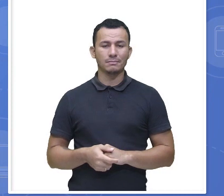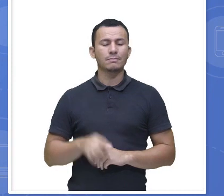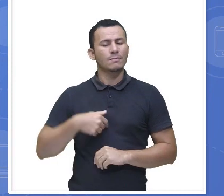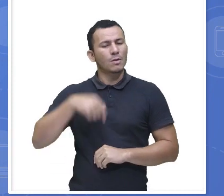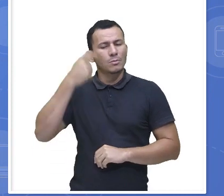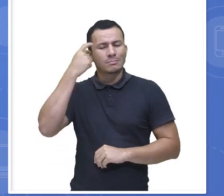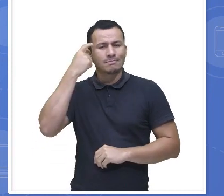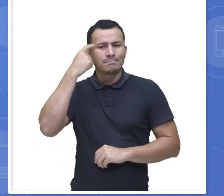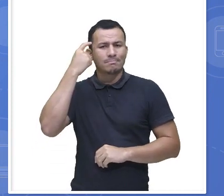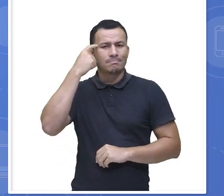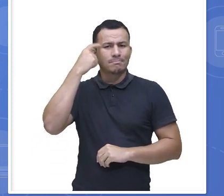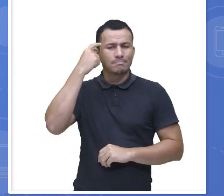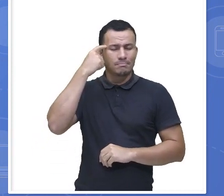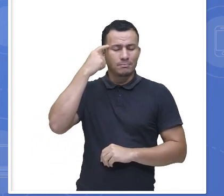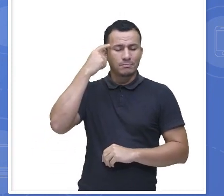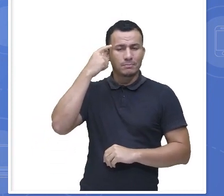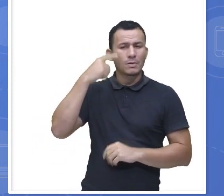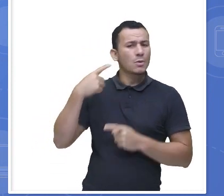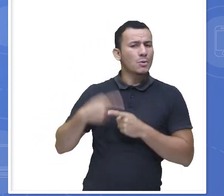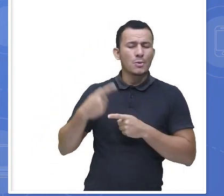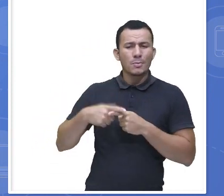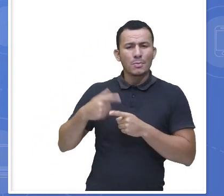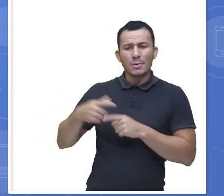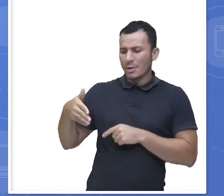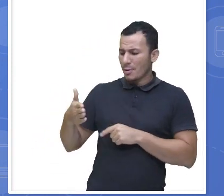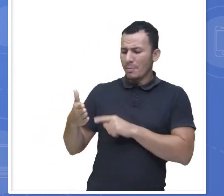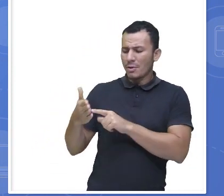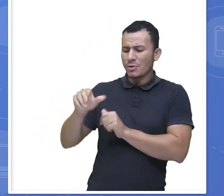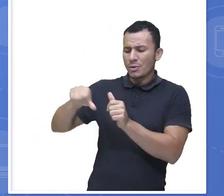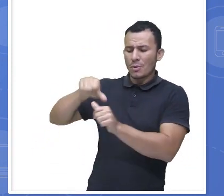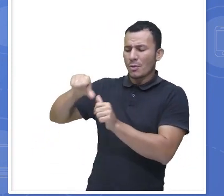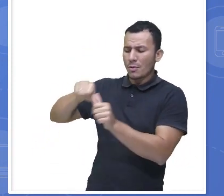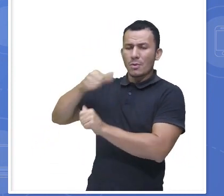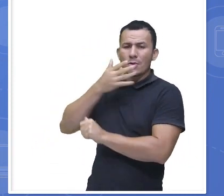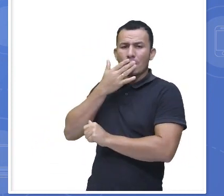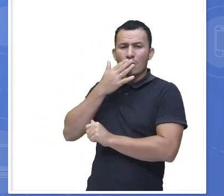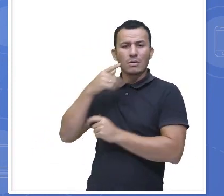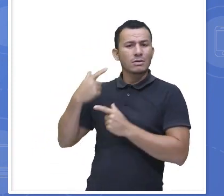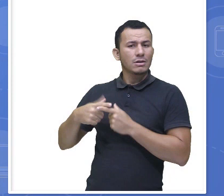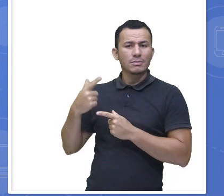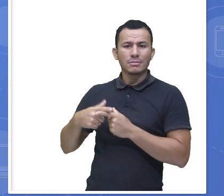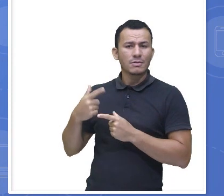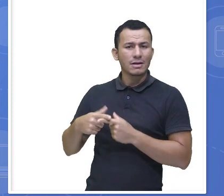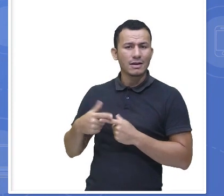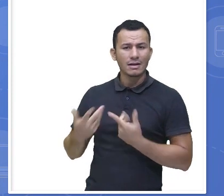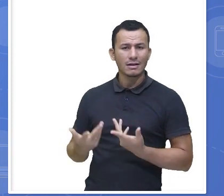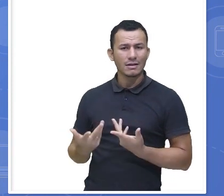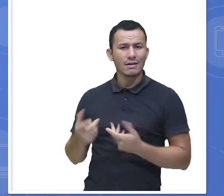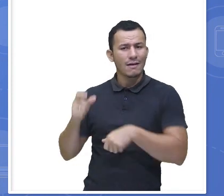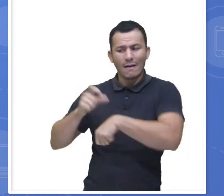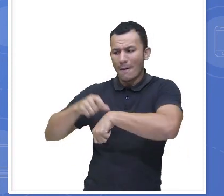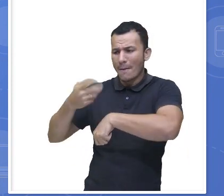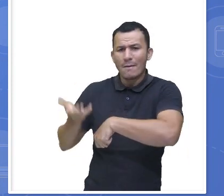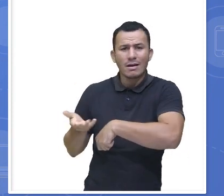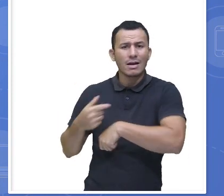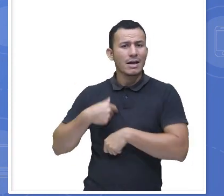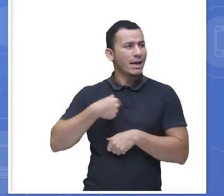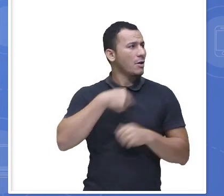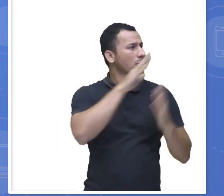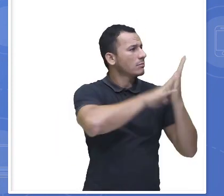meditar acerca das razões por que o peixe mudara de cor, precisamente na hora em que o